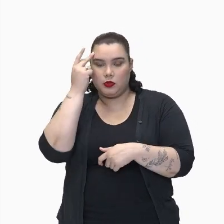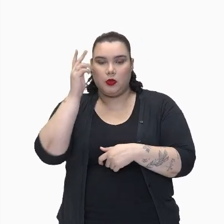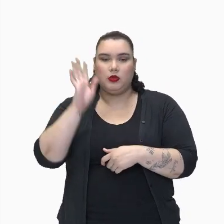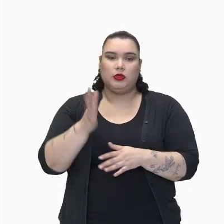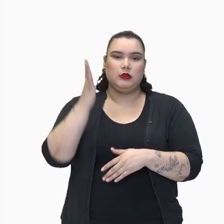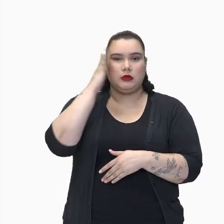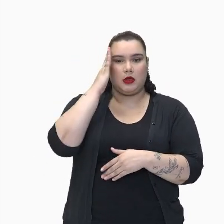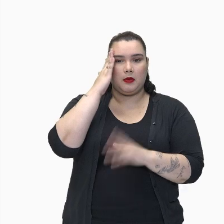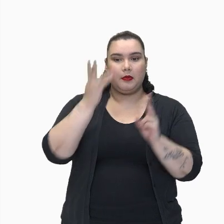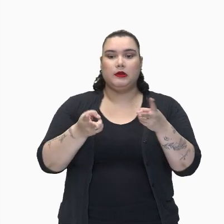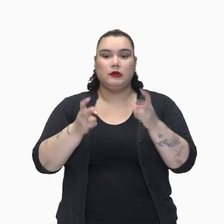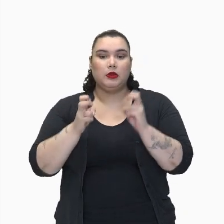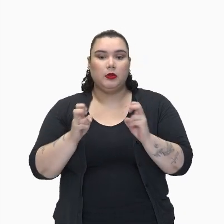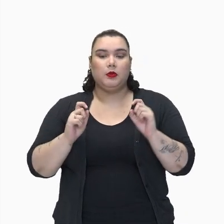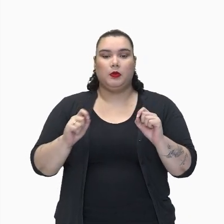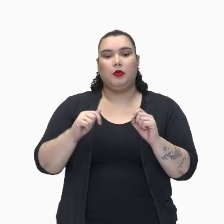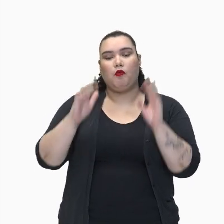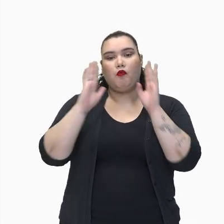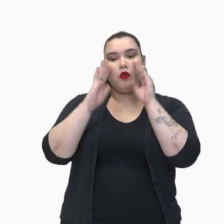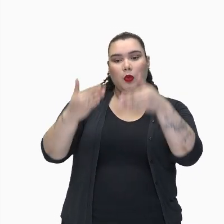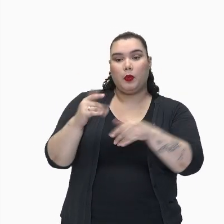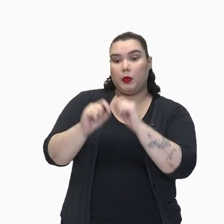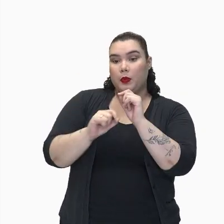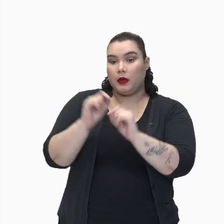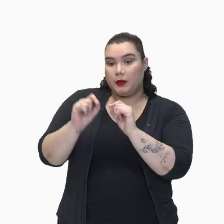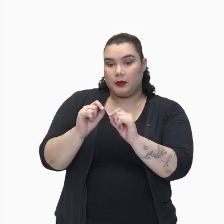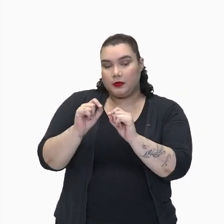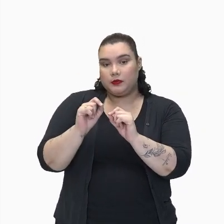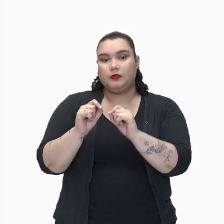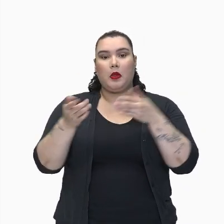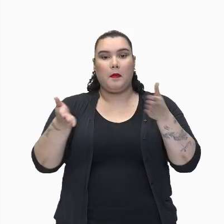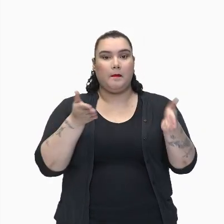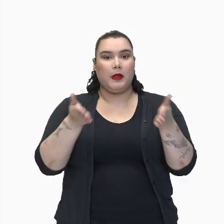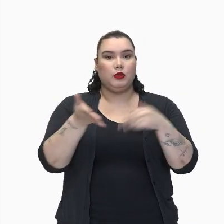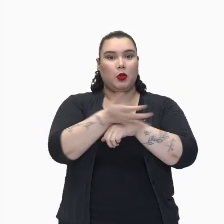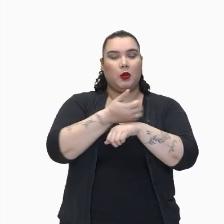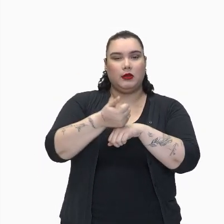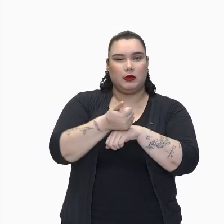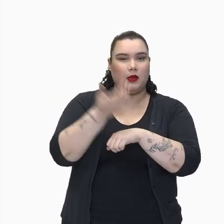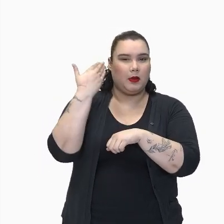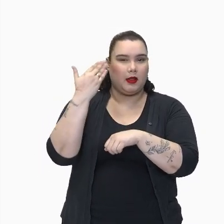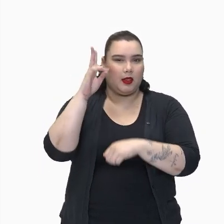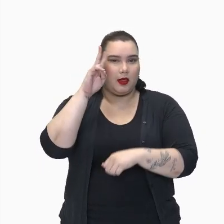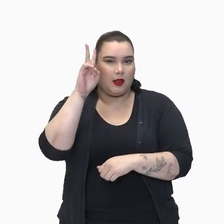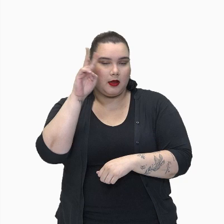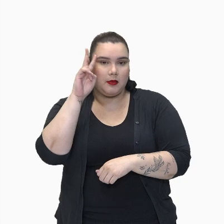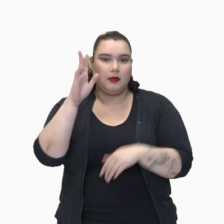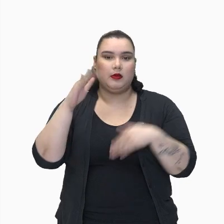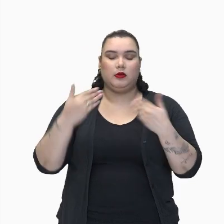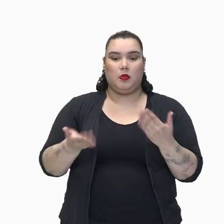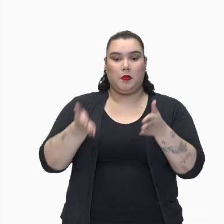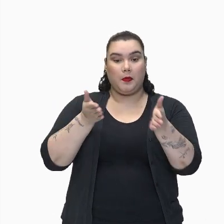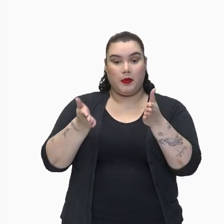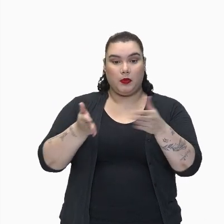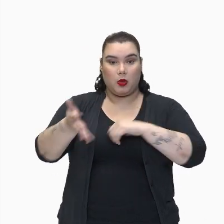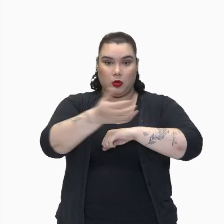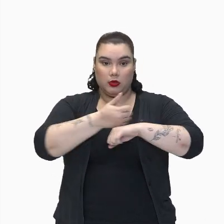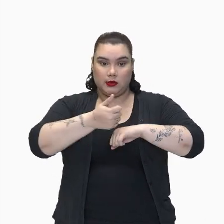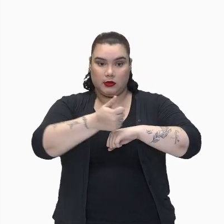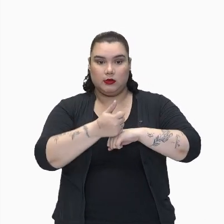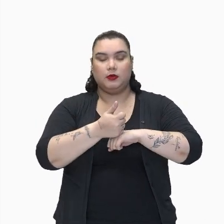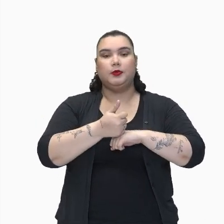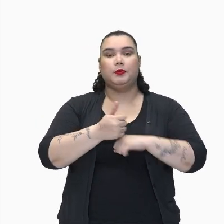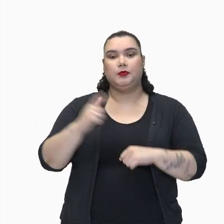ter percebido, isso diz respeito às épocas coloniais, não é isso? Então, na época da colonização,